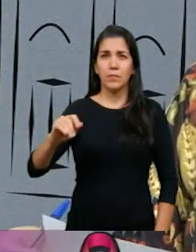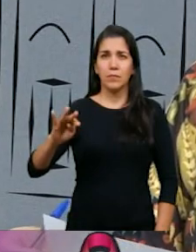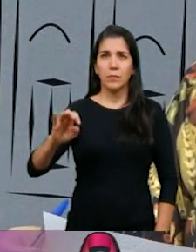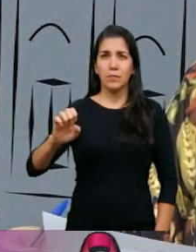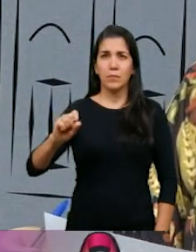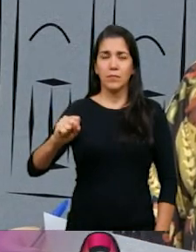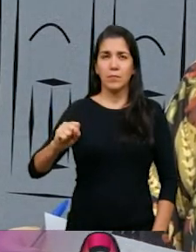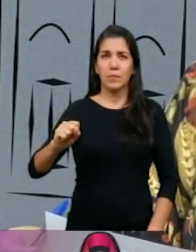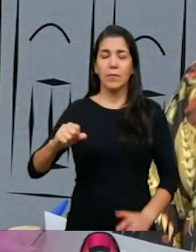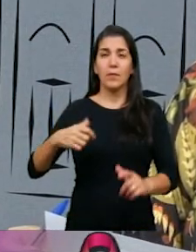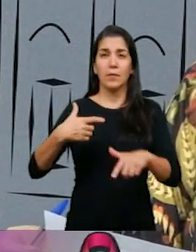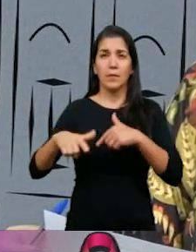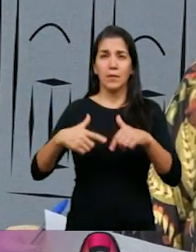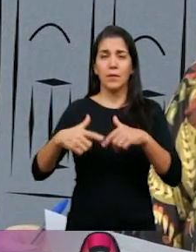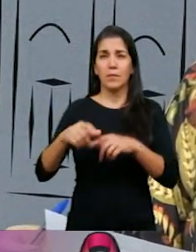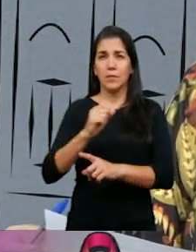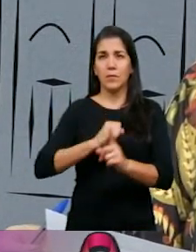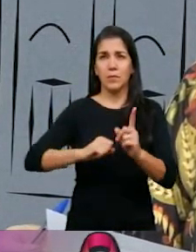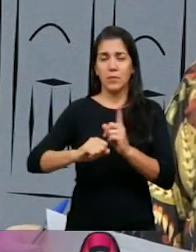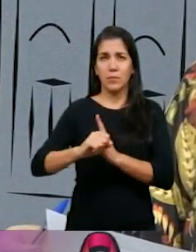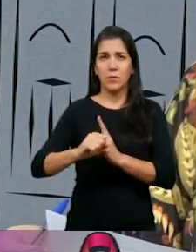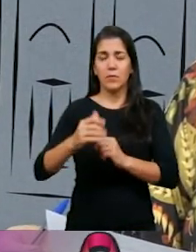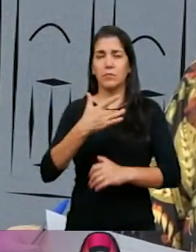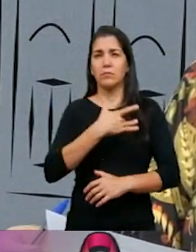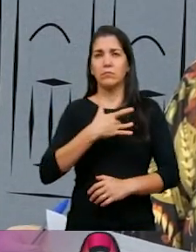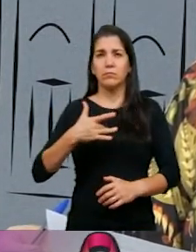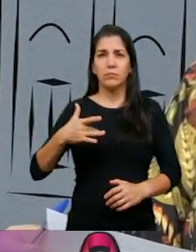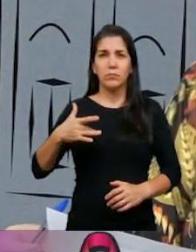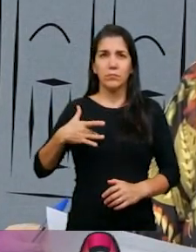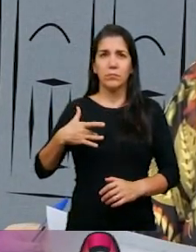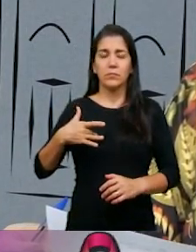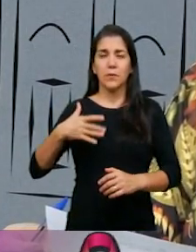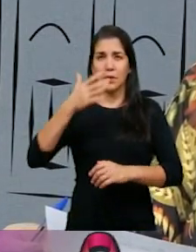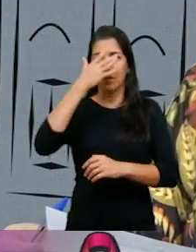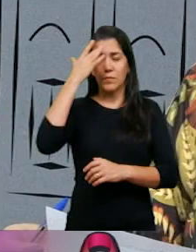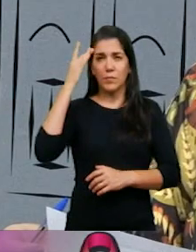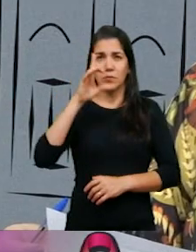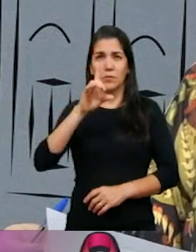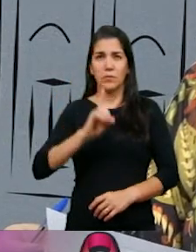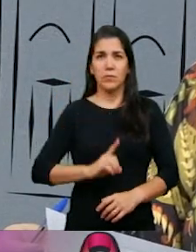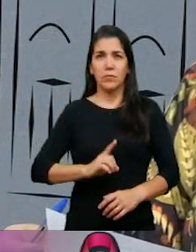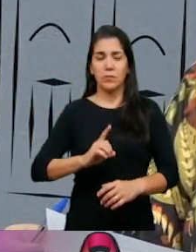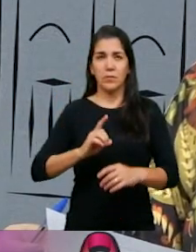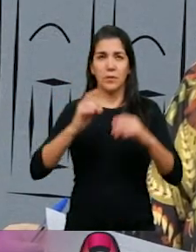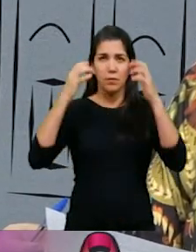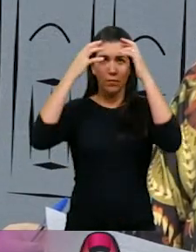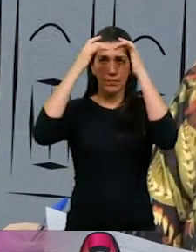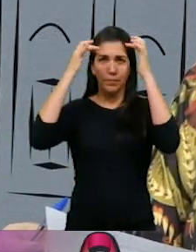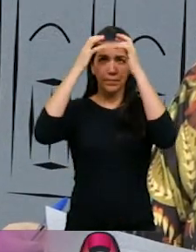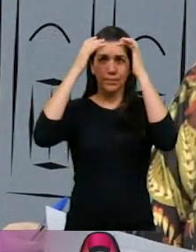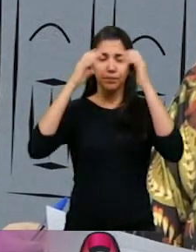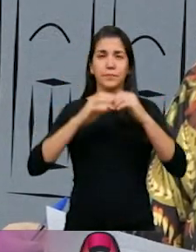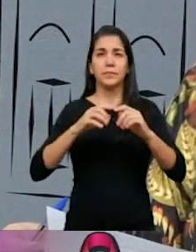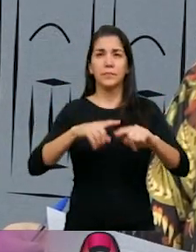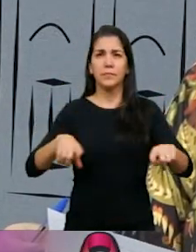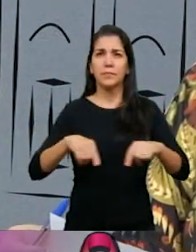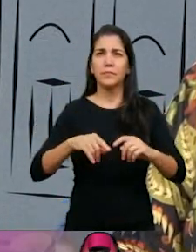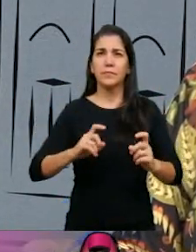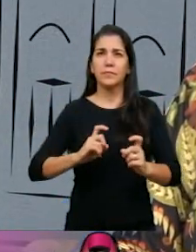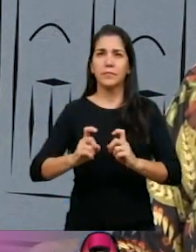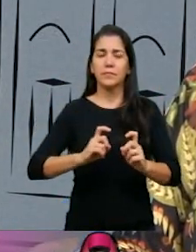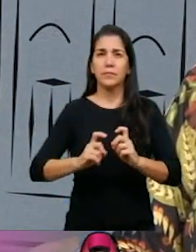atividades assistenciais e de suporte na área da saúde às pessoas com deficiência neurológica. Sala das